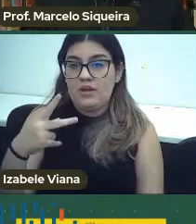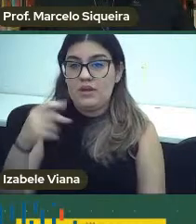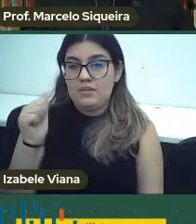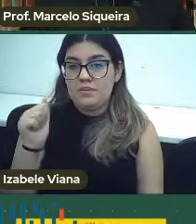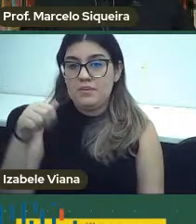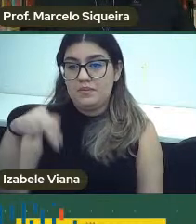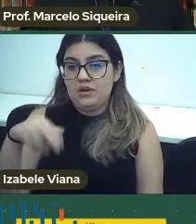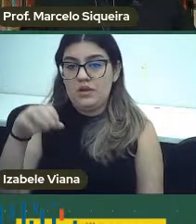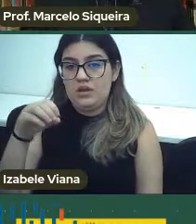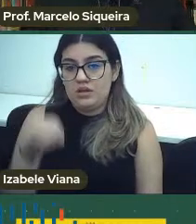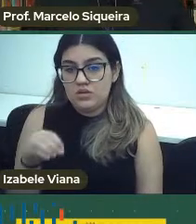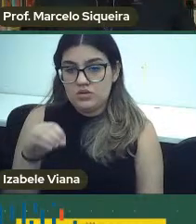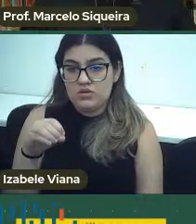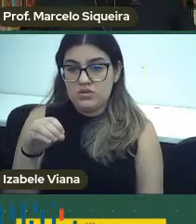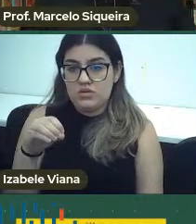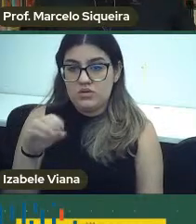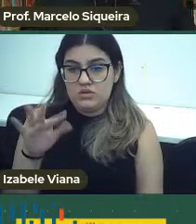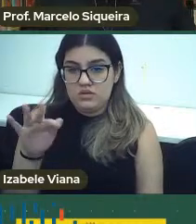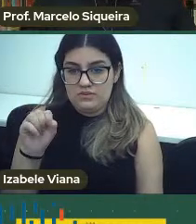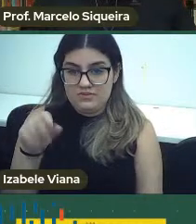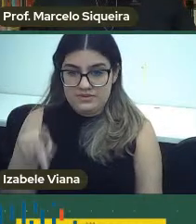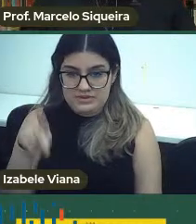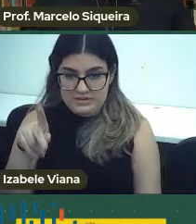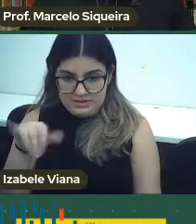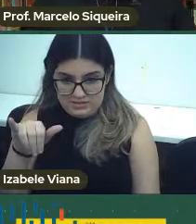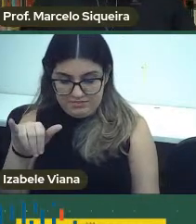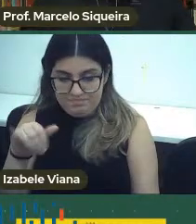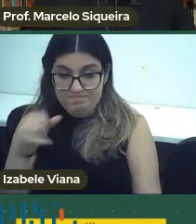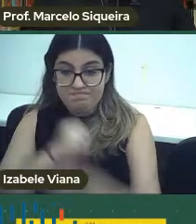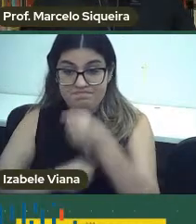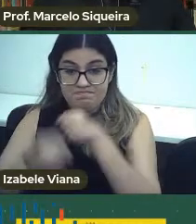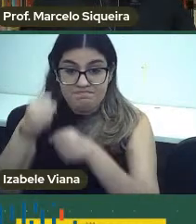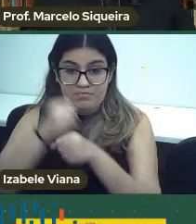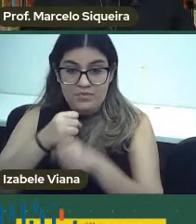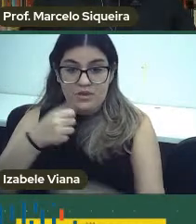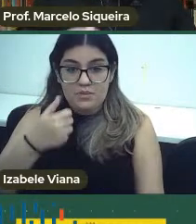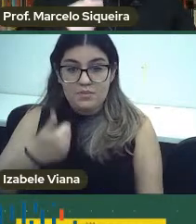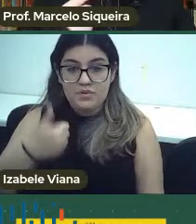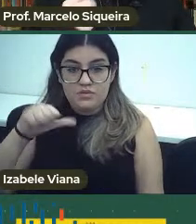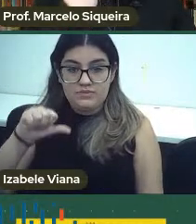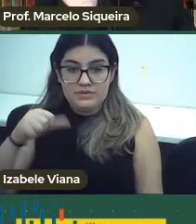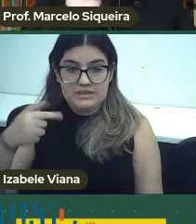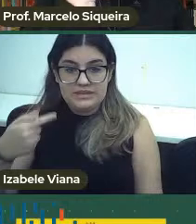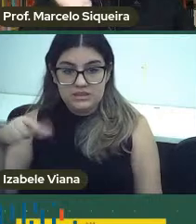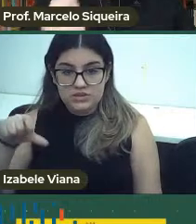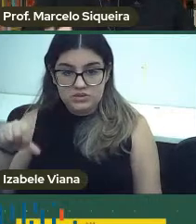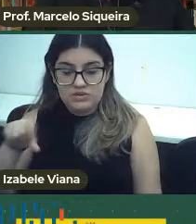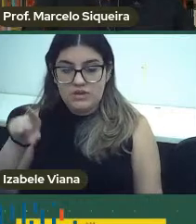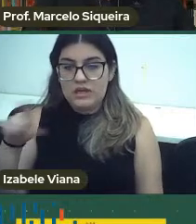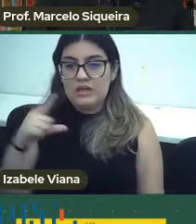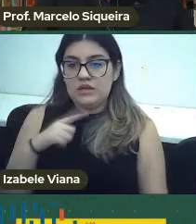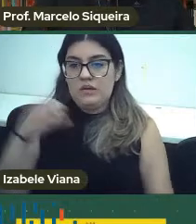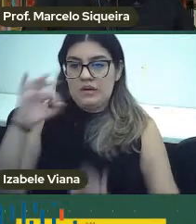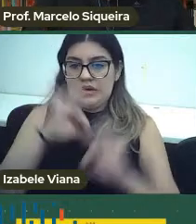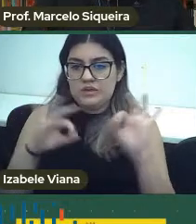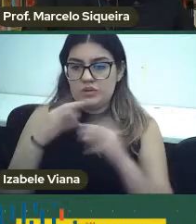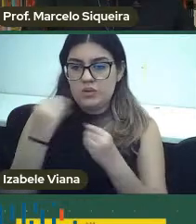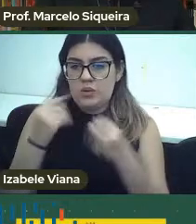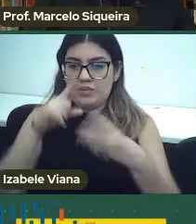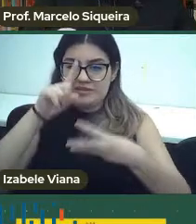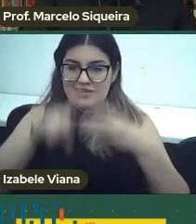quem estuda a imagem, que em 1979 ele enumerou os três níveis de observação de uma